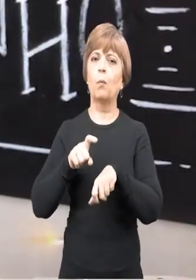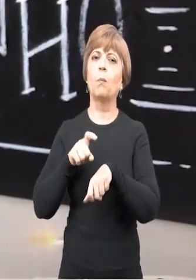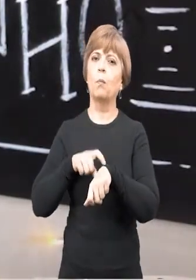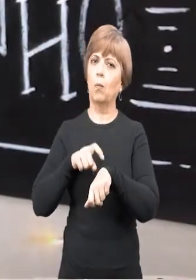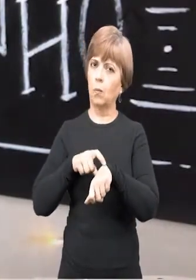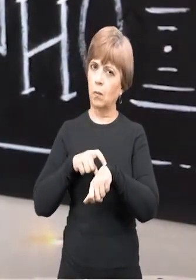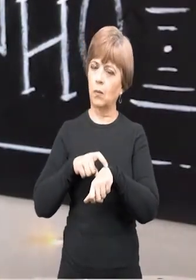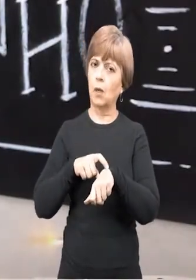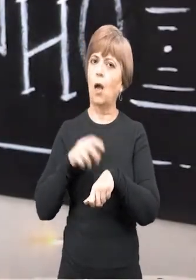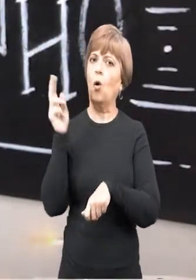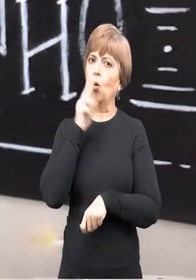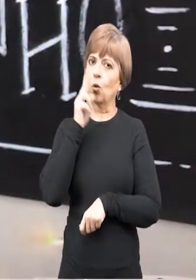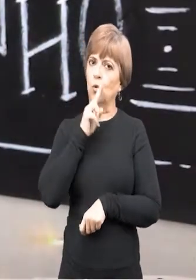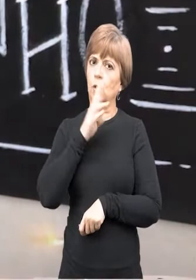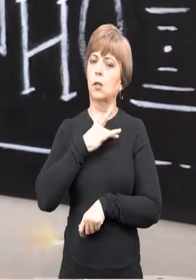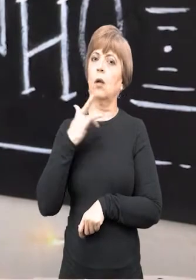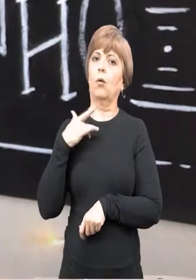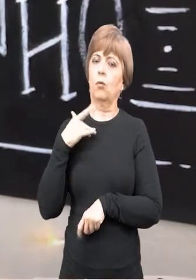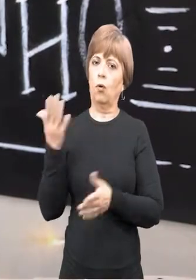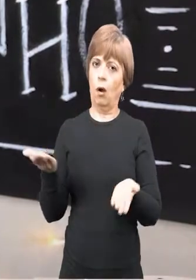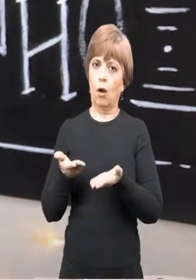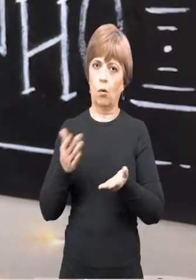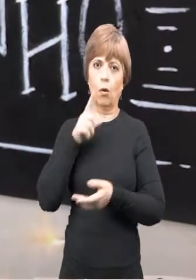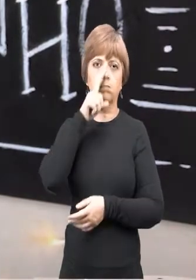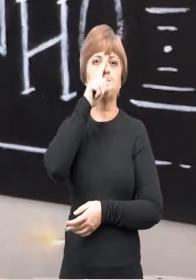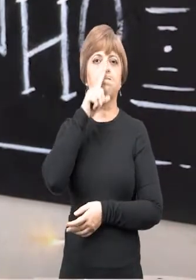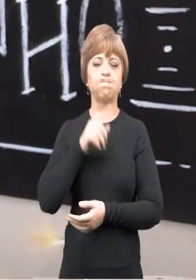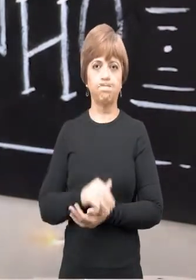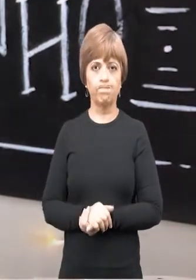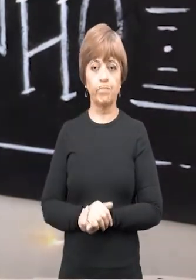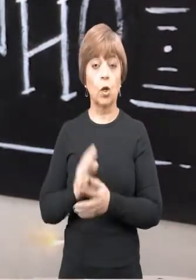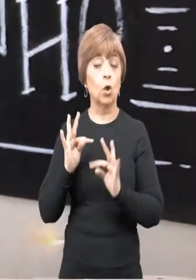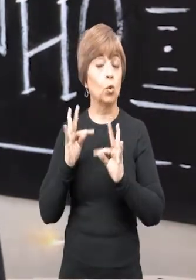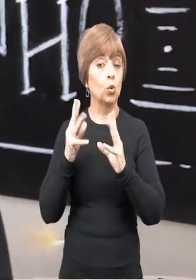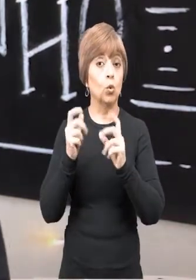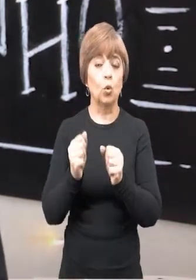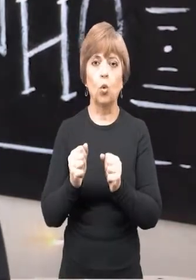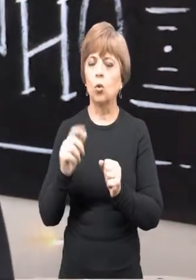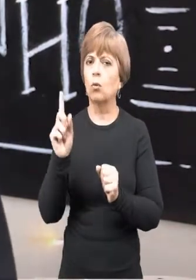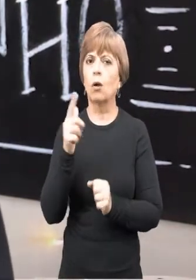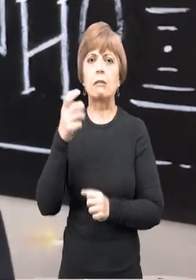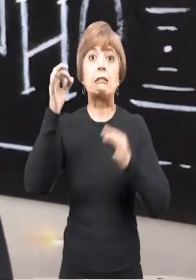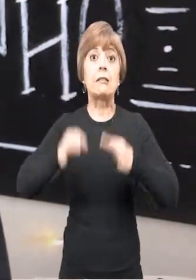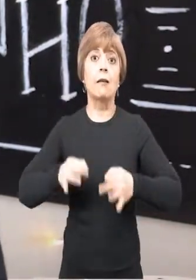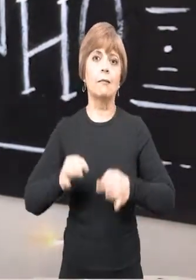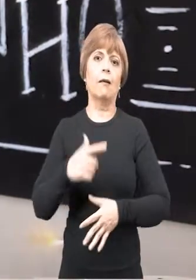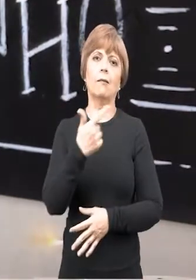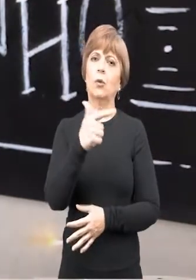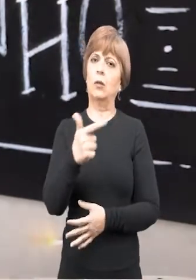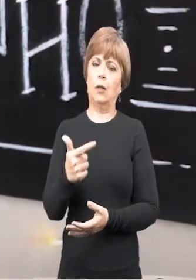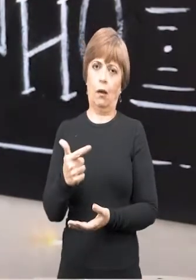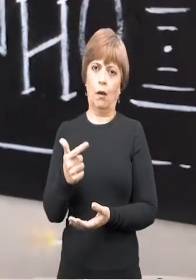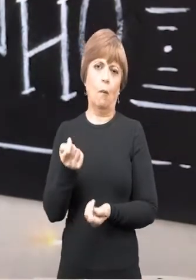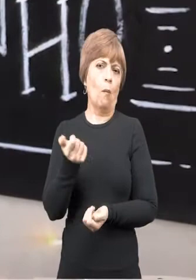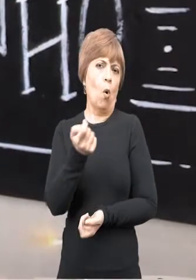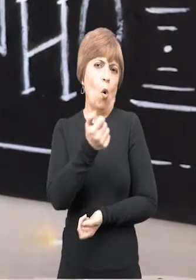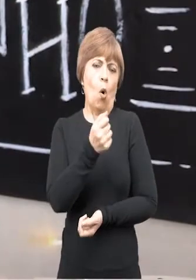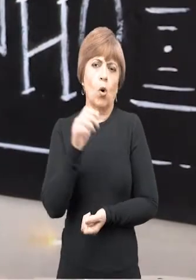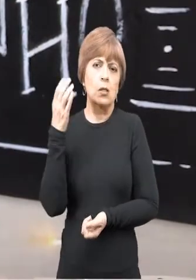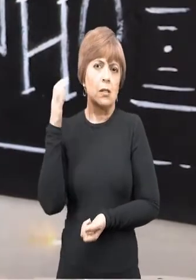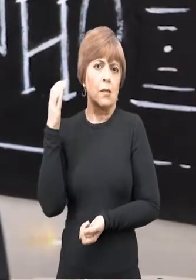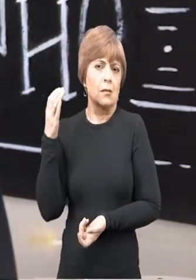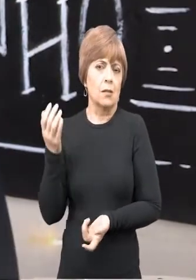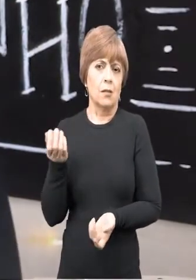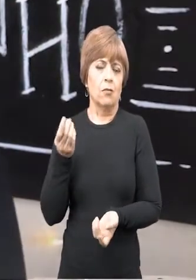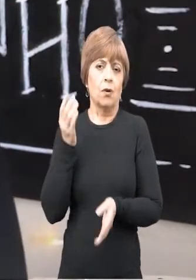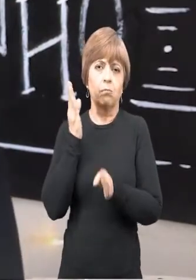de emergência em saúde em que tudo é muito incerto ainda, são poucas certezas científicas, então a